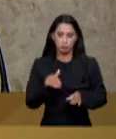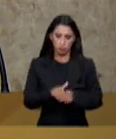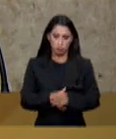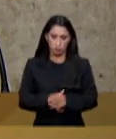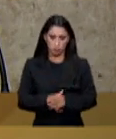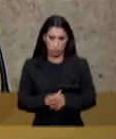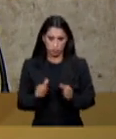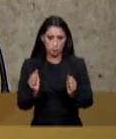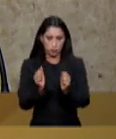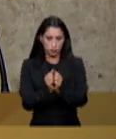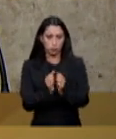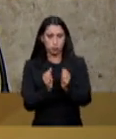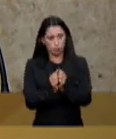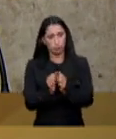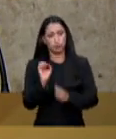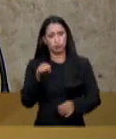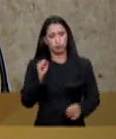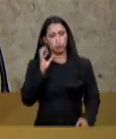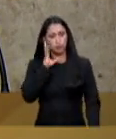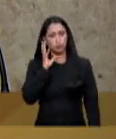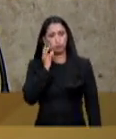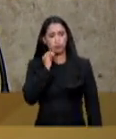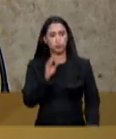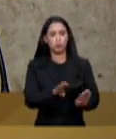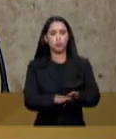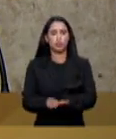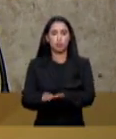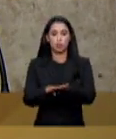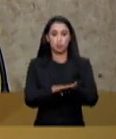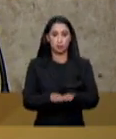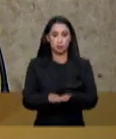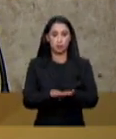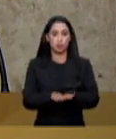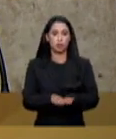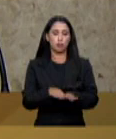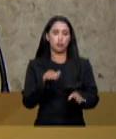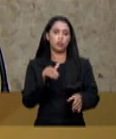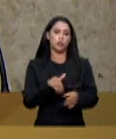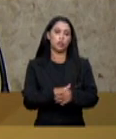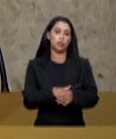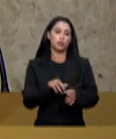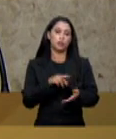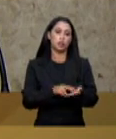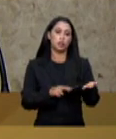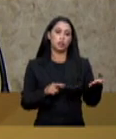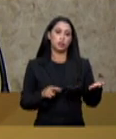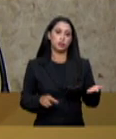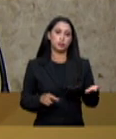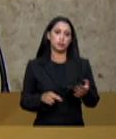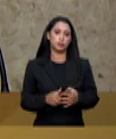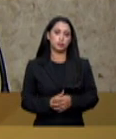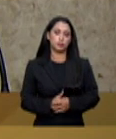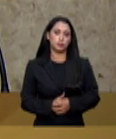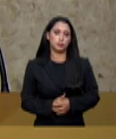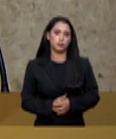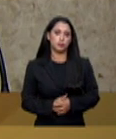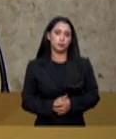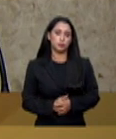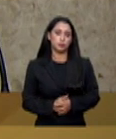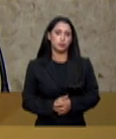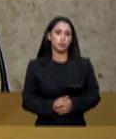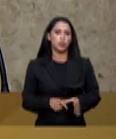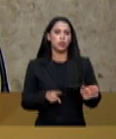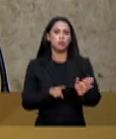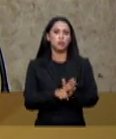do ministro Toffoli, né? Então, a unanimidade. Nos termos do voto do relator. Eu pergunto ao